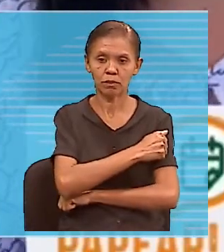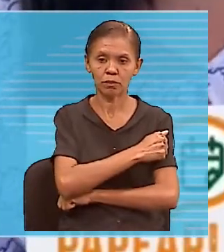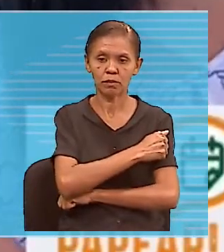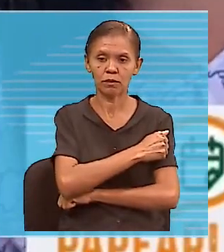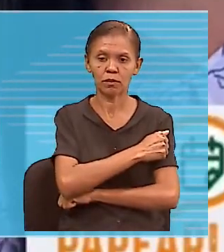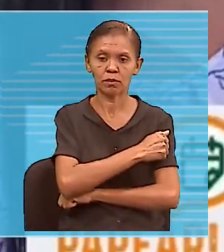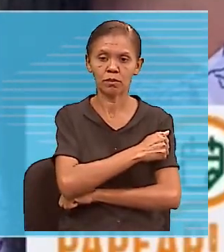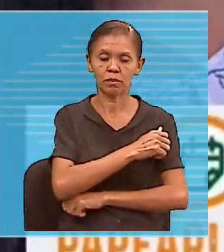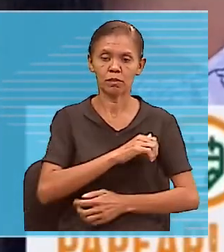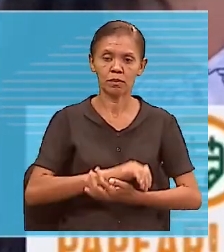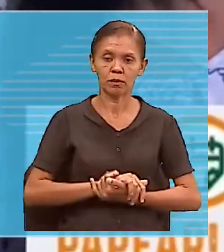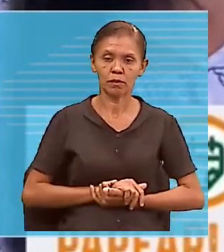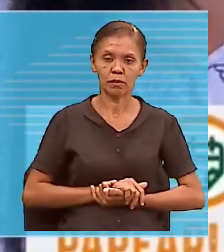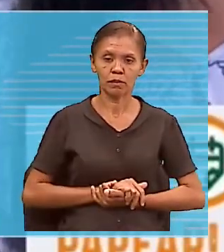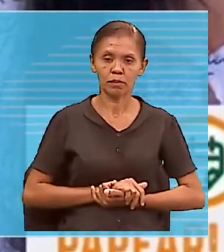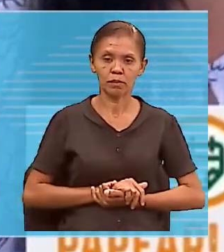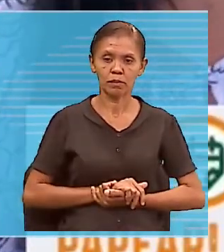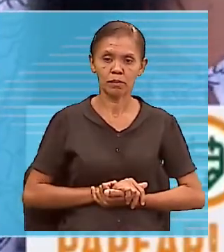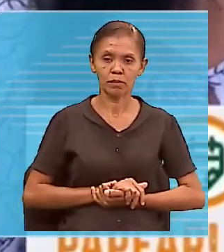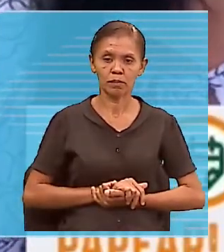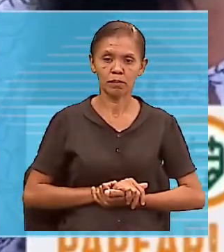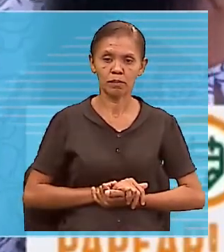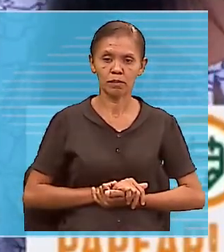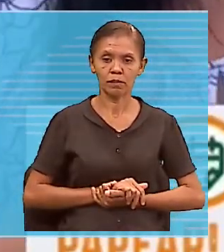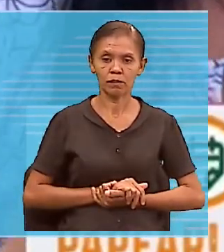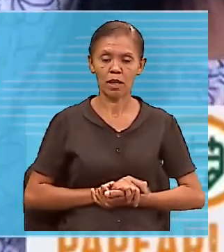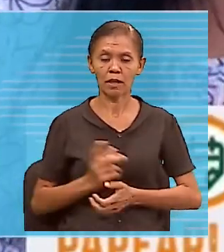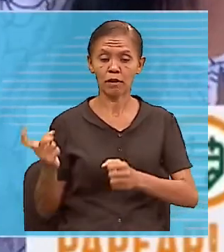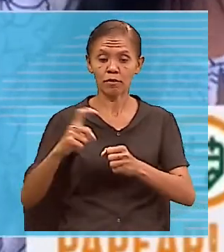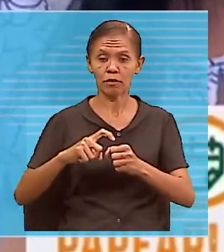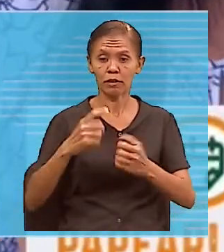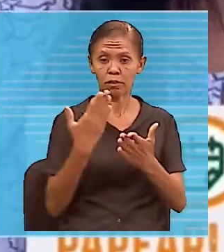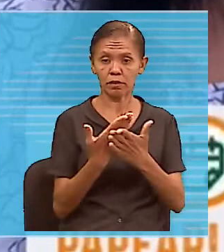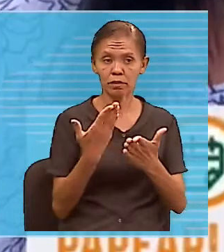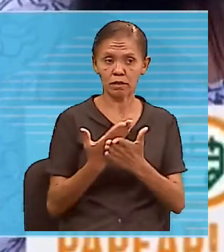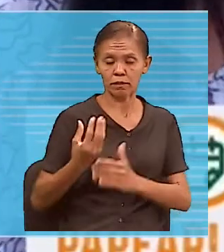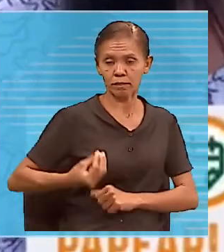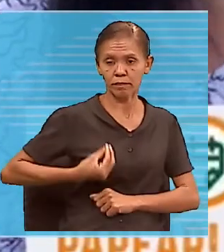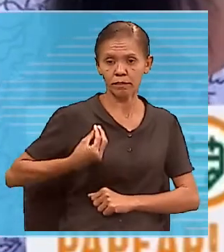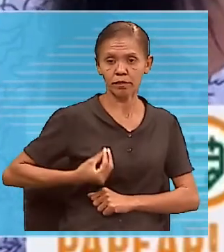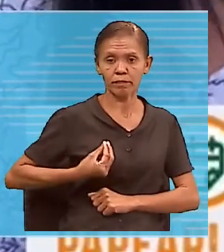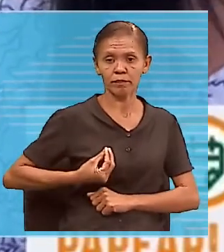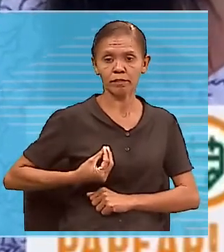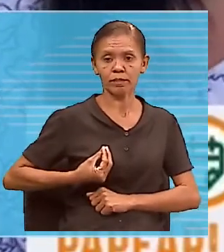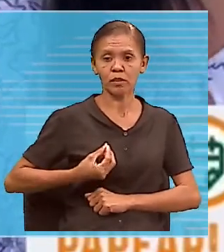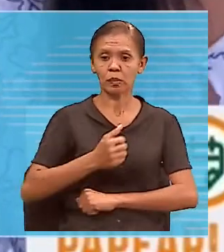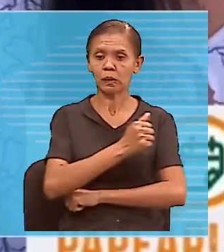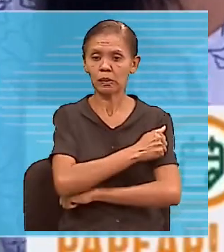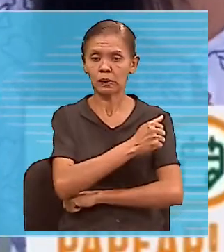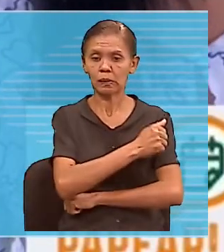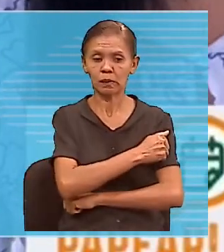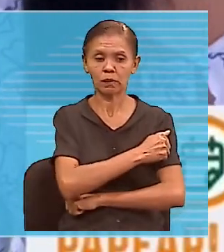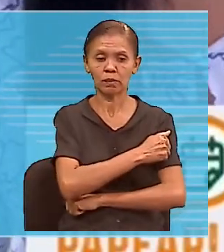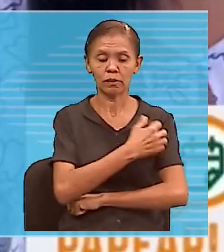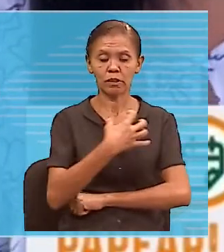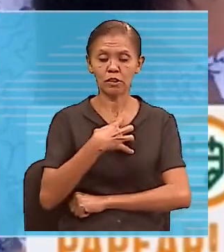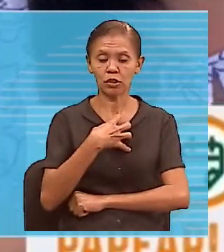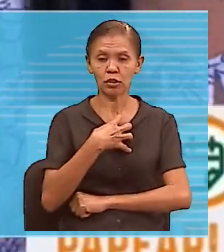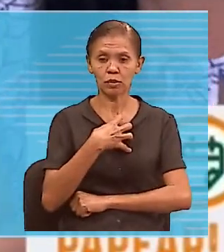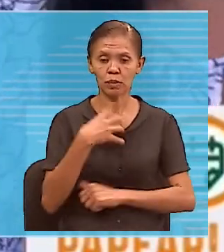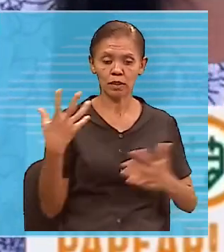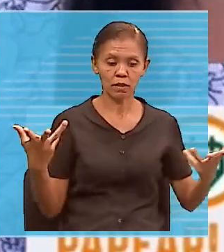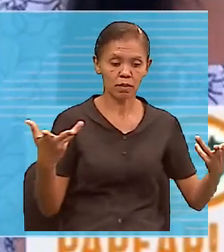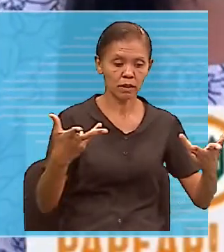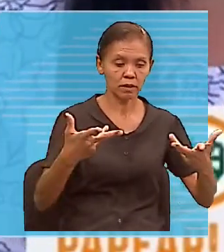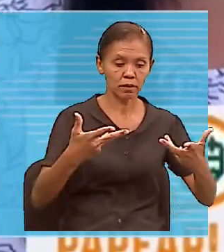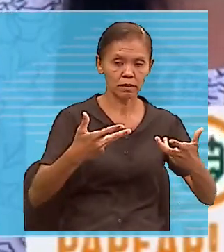que a qualidade do ensino remoto não conseguiu tirar todas as dúvidas, vocês sentiram que tinham prejuízo, e como